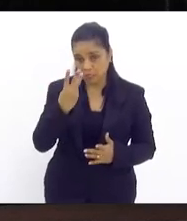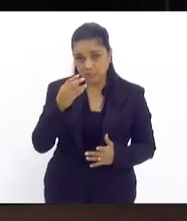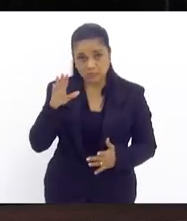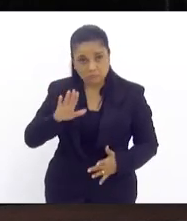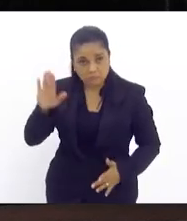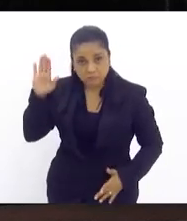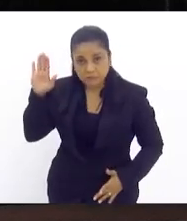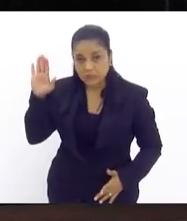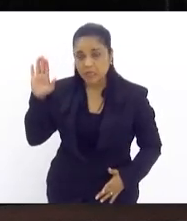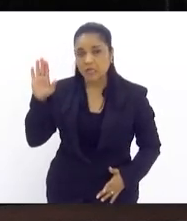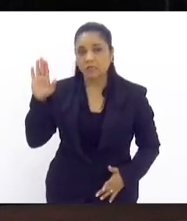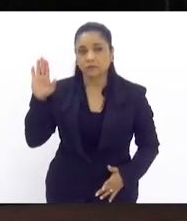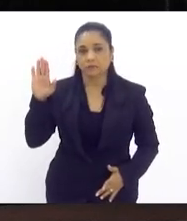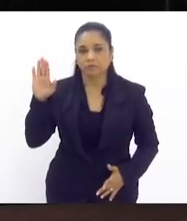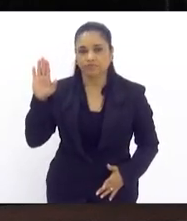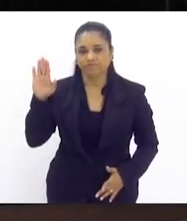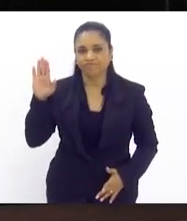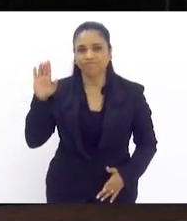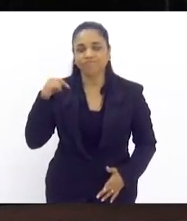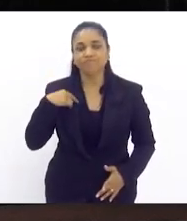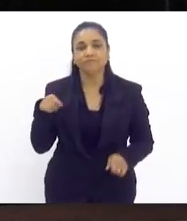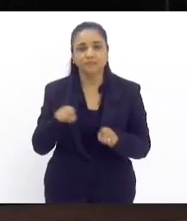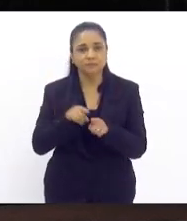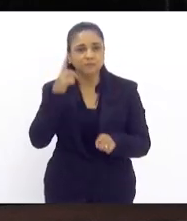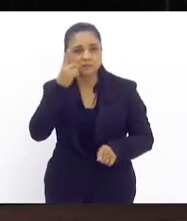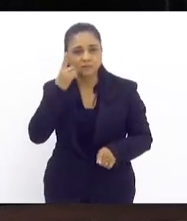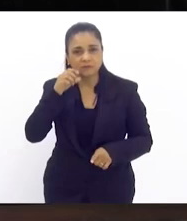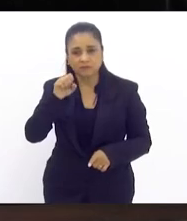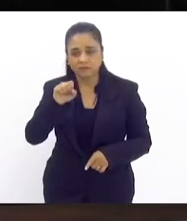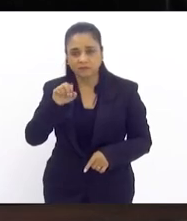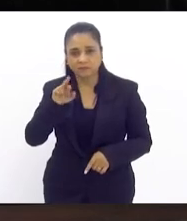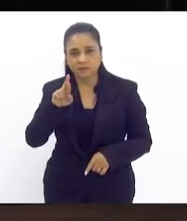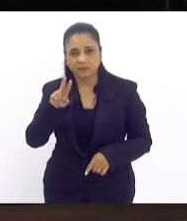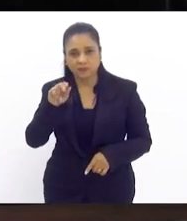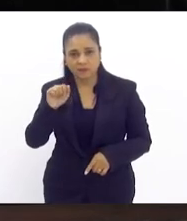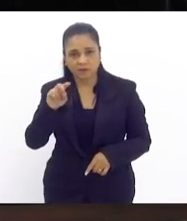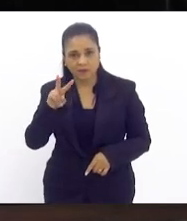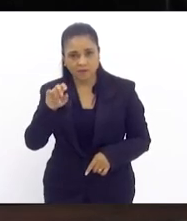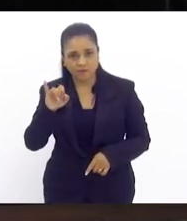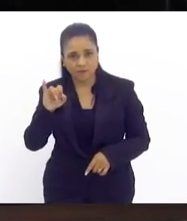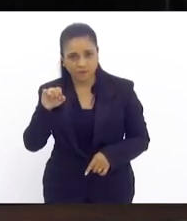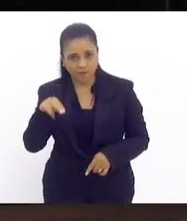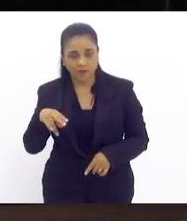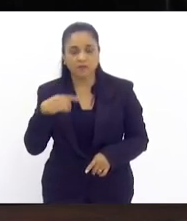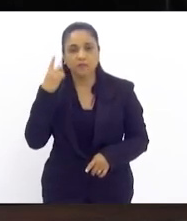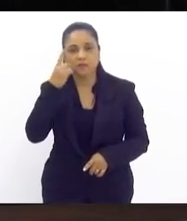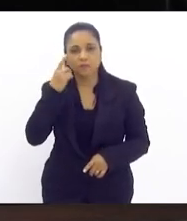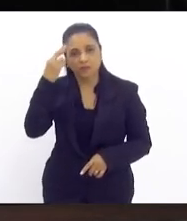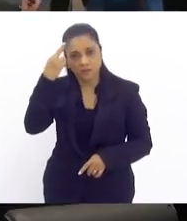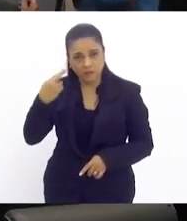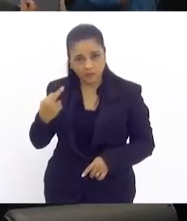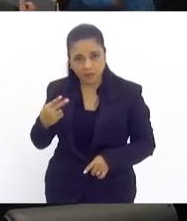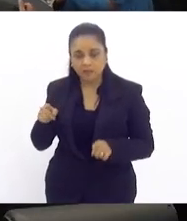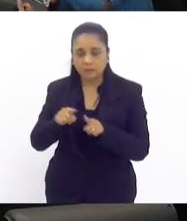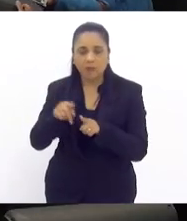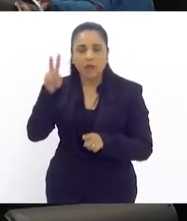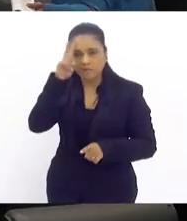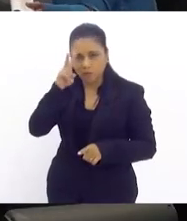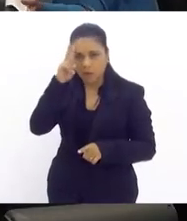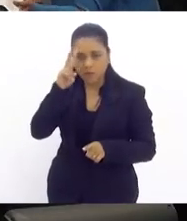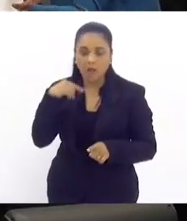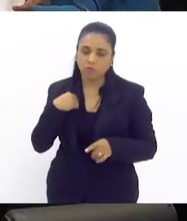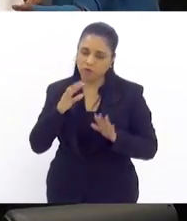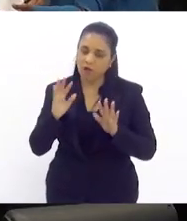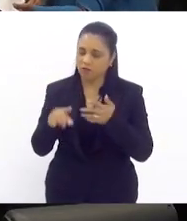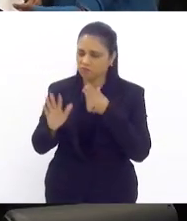e, com certeza, o deputado Flávio Serafini e a deputada Renata Souza vão se lembrar disso. Deputado, tempo, por favor. Já vou encerrar,